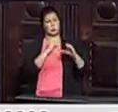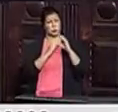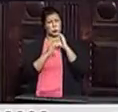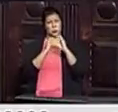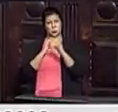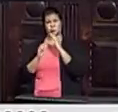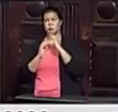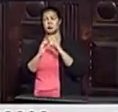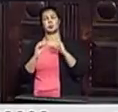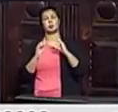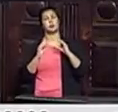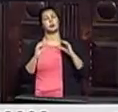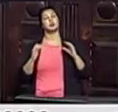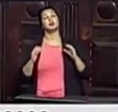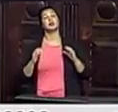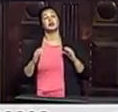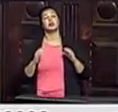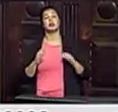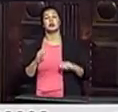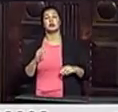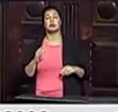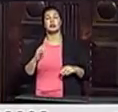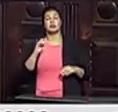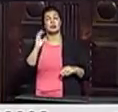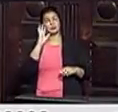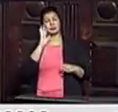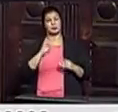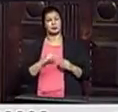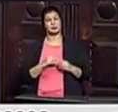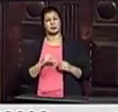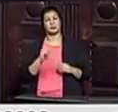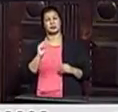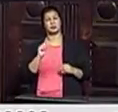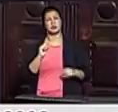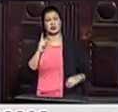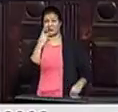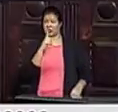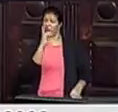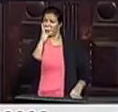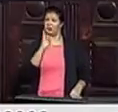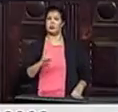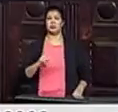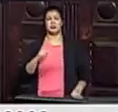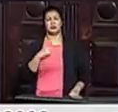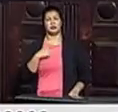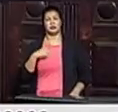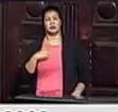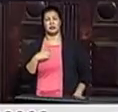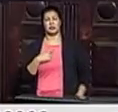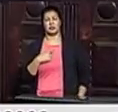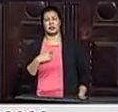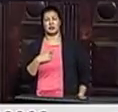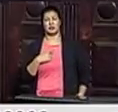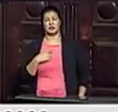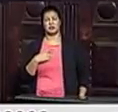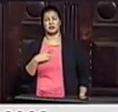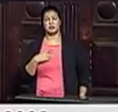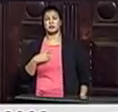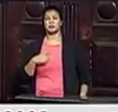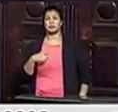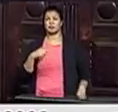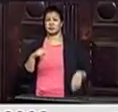comunicação imensa. No meu entendimento, teve êxito essa campanha proporcional de vereador